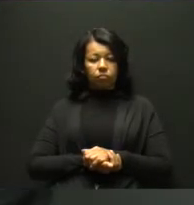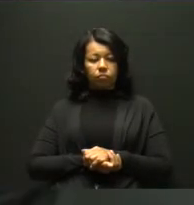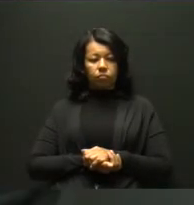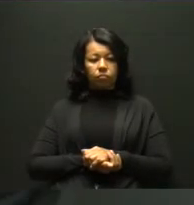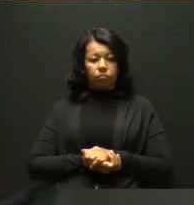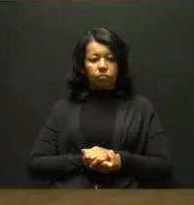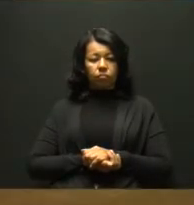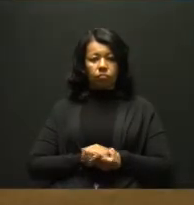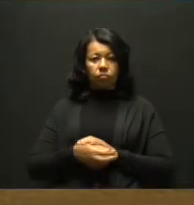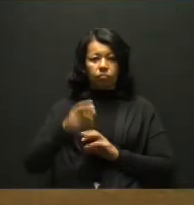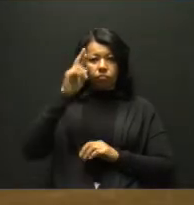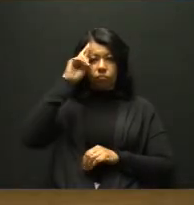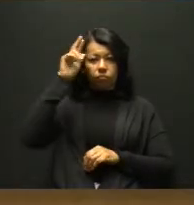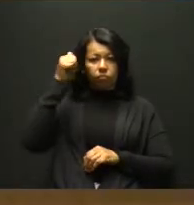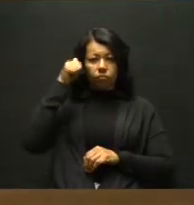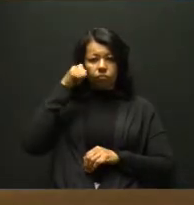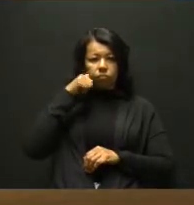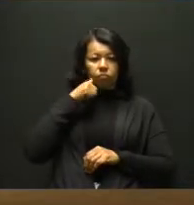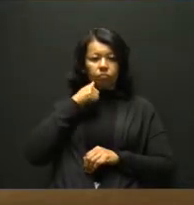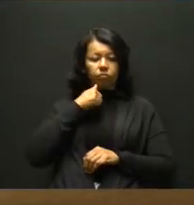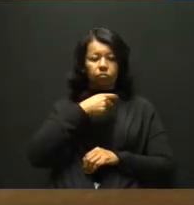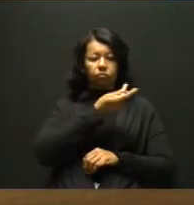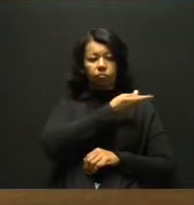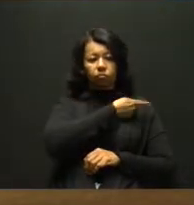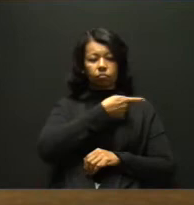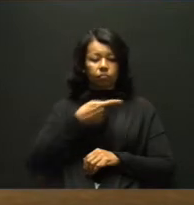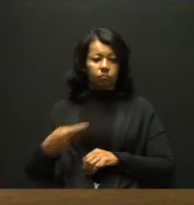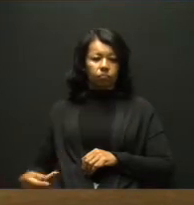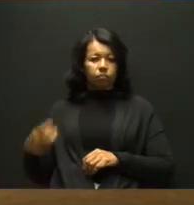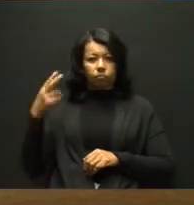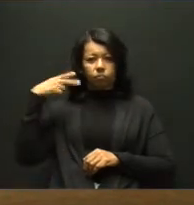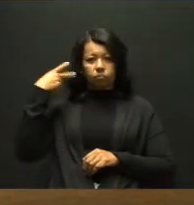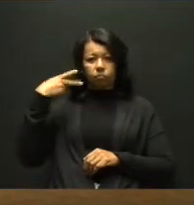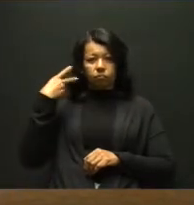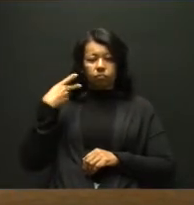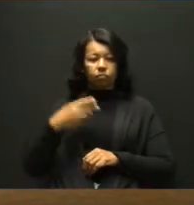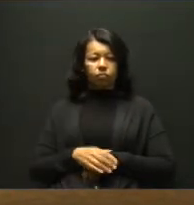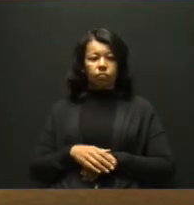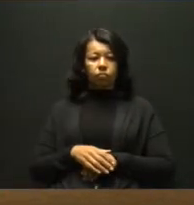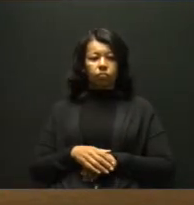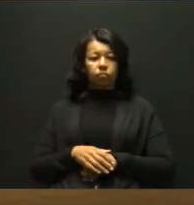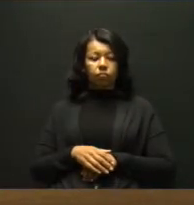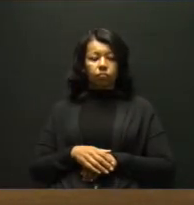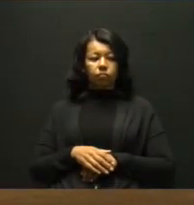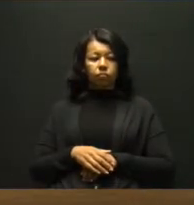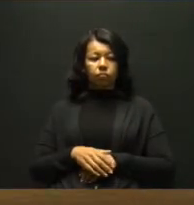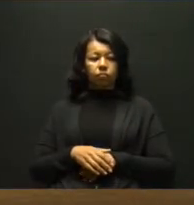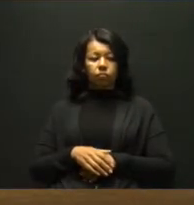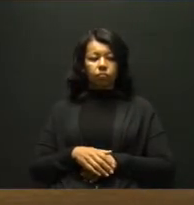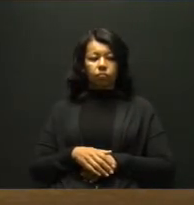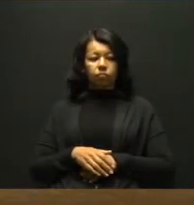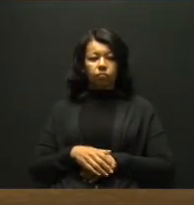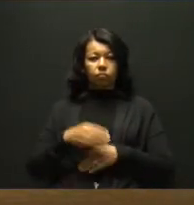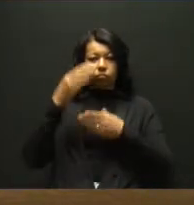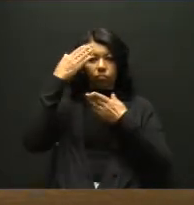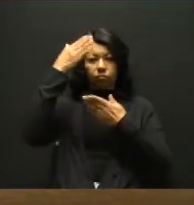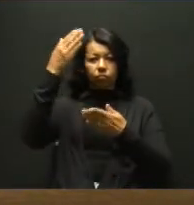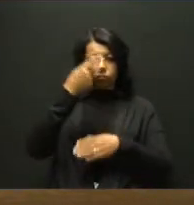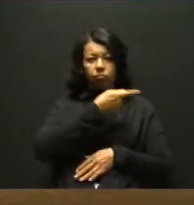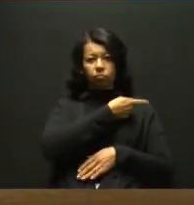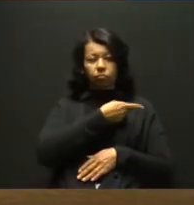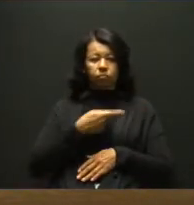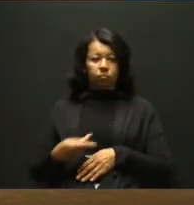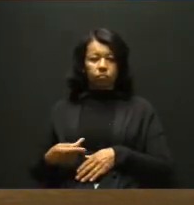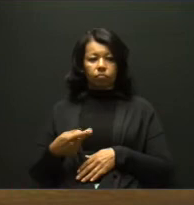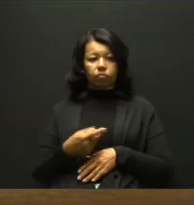senhora presidente senhores vereadores vereador vai do branco fazendo uma vez obrigado a presidente por ter